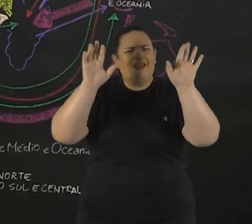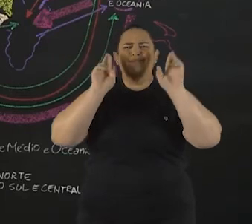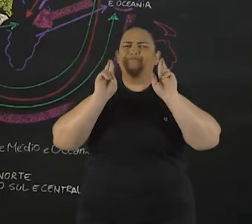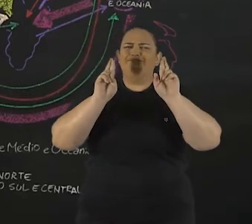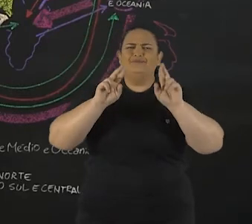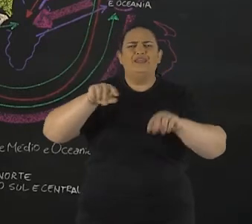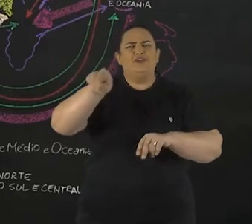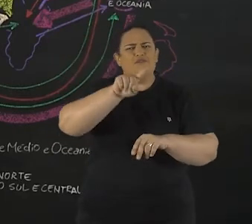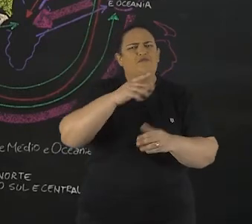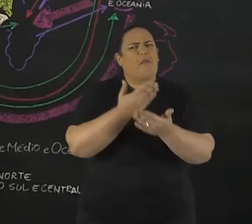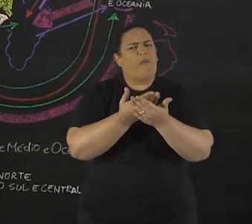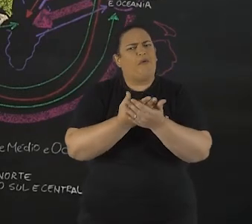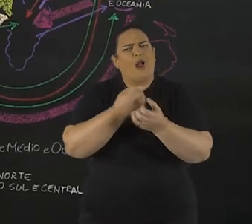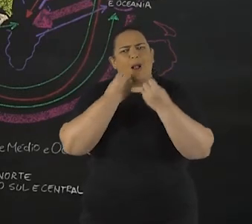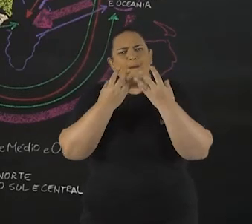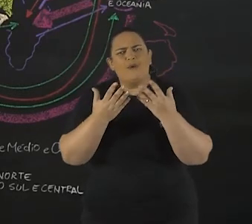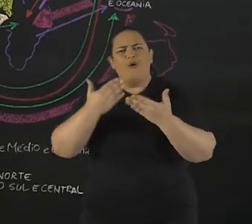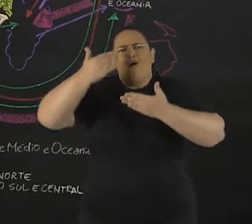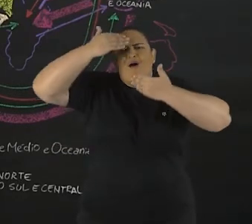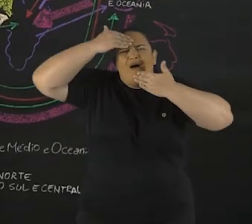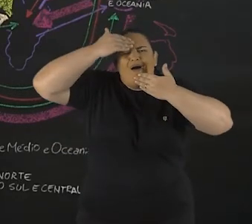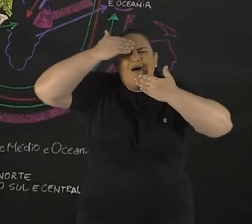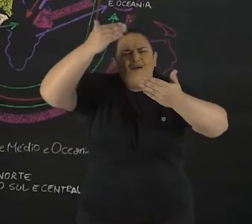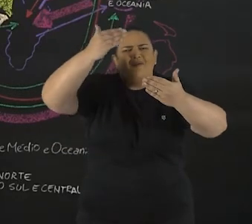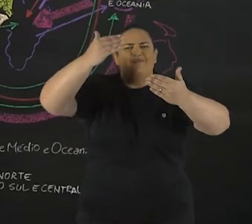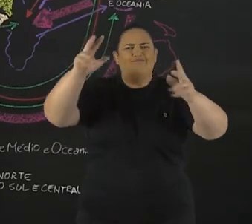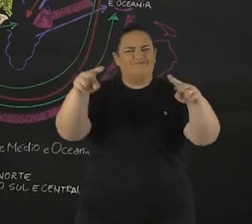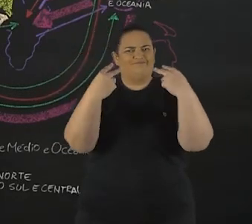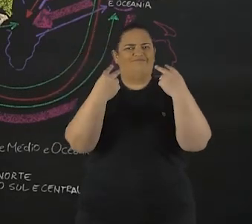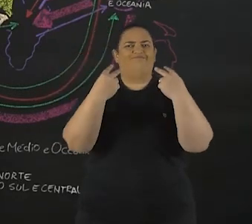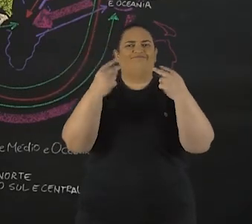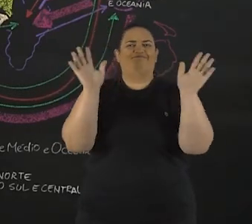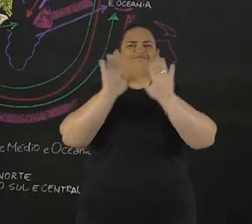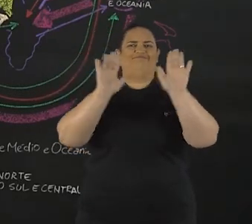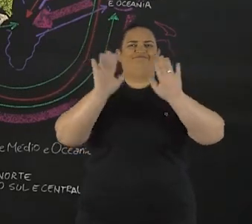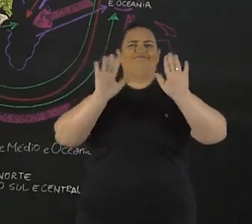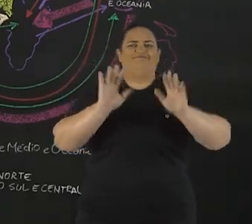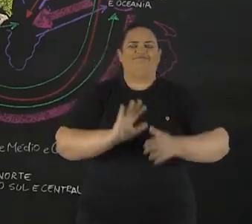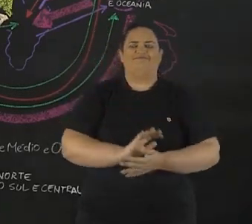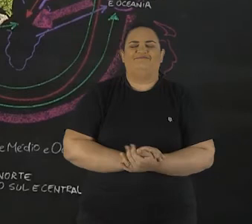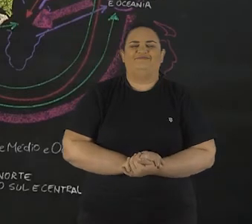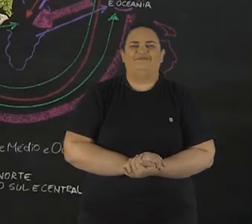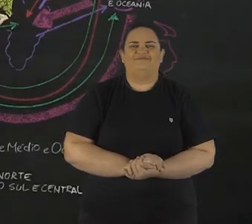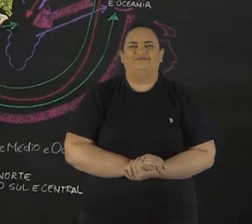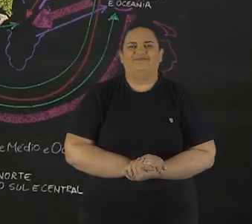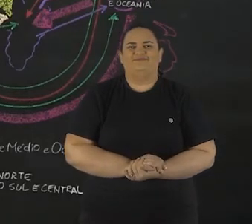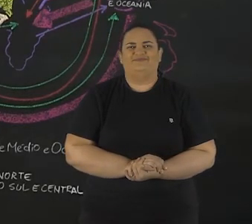desejando a você um ótimo momento de estudos. Muito obrigado por ter assistido essa aula e tchau, tchau!